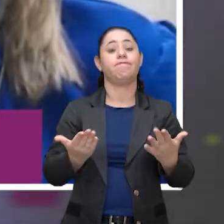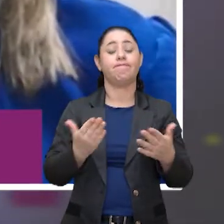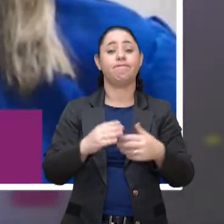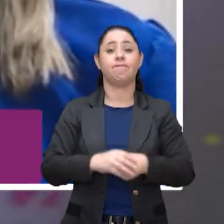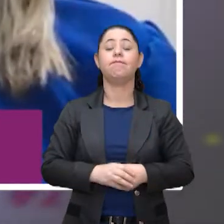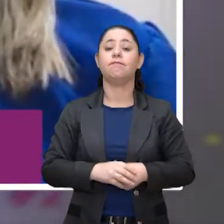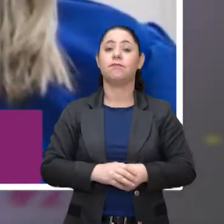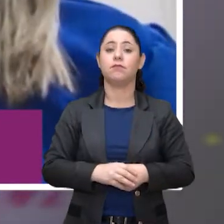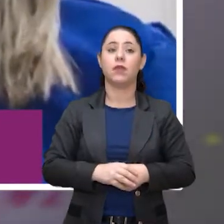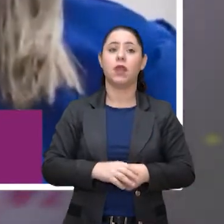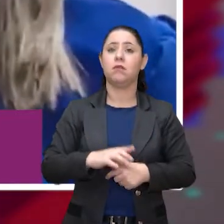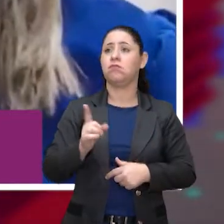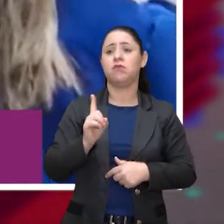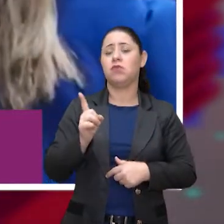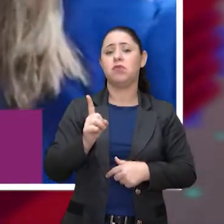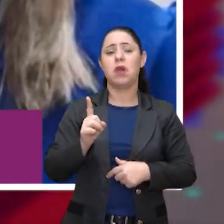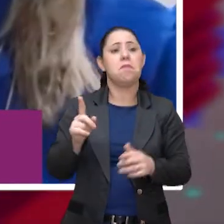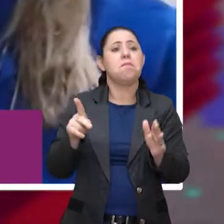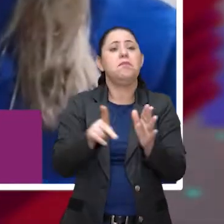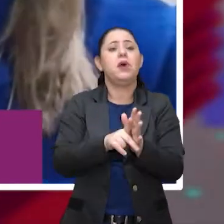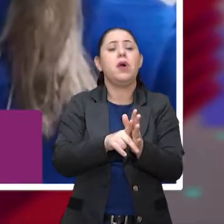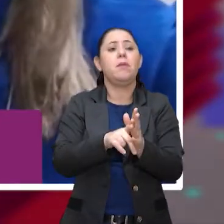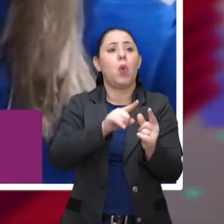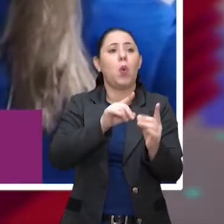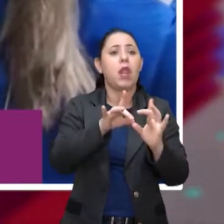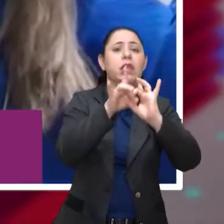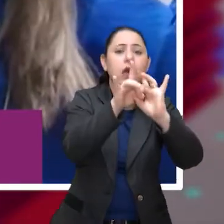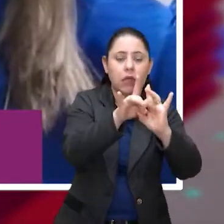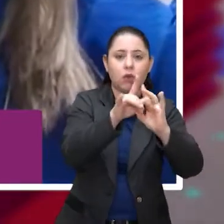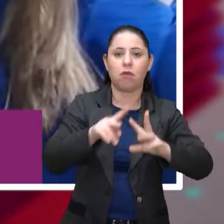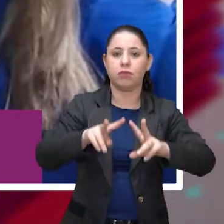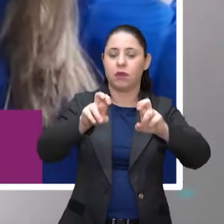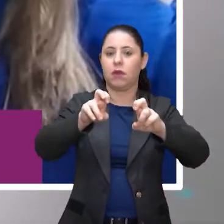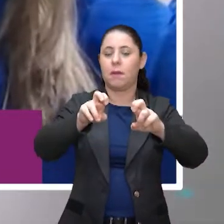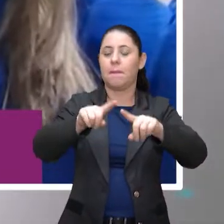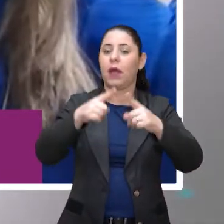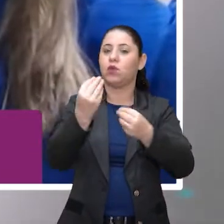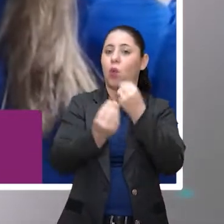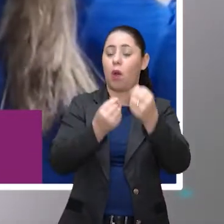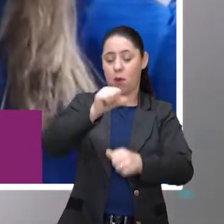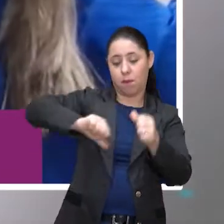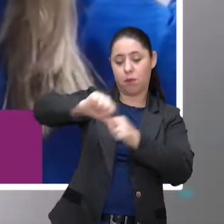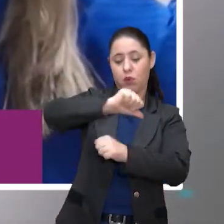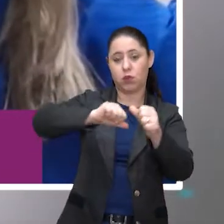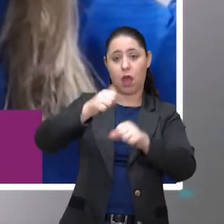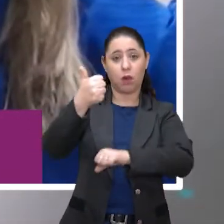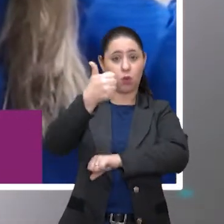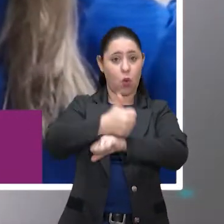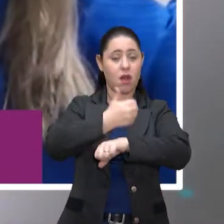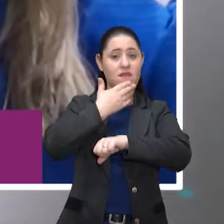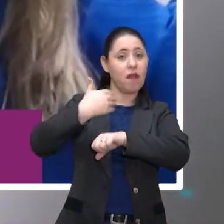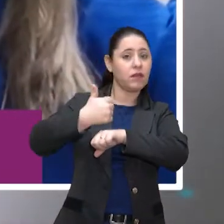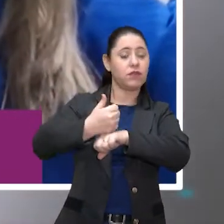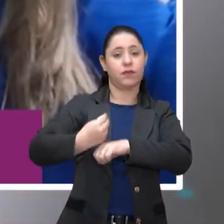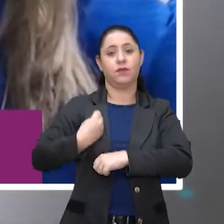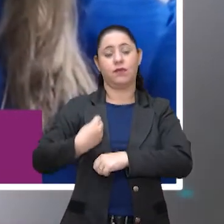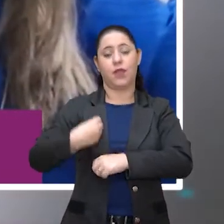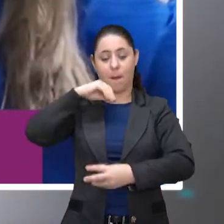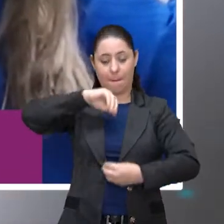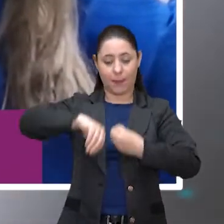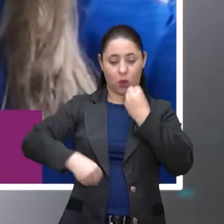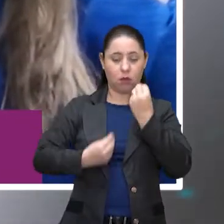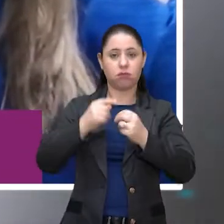mas como altera a qualidade de vida da mulher, acaba caindo a imunidade, e com a imunidade alterada, as